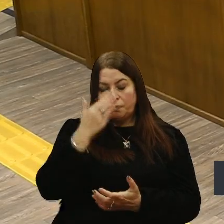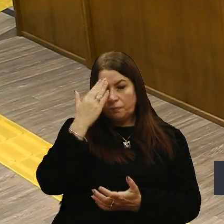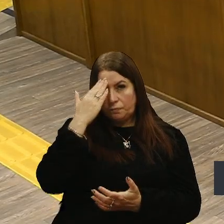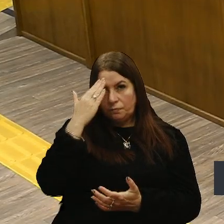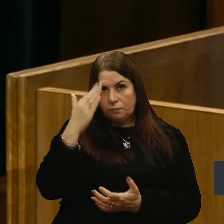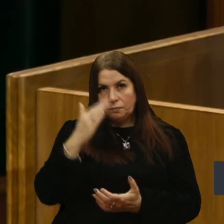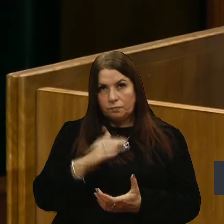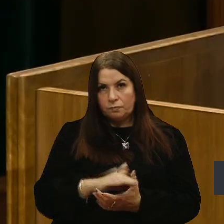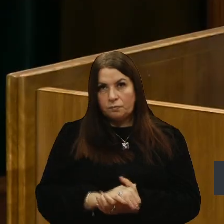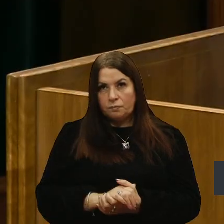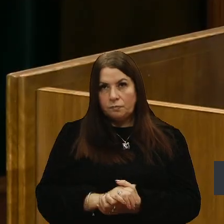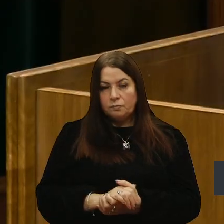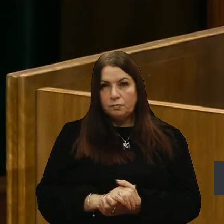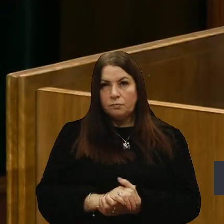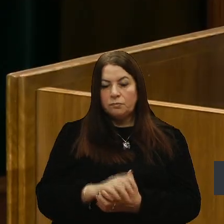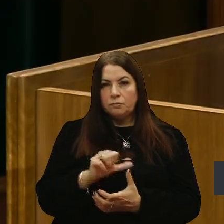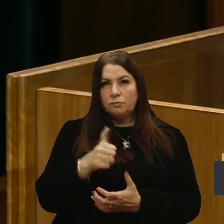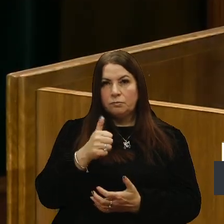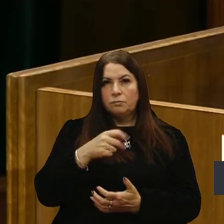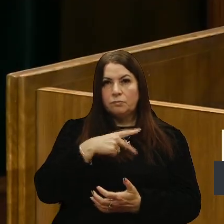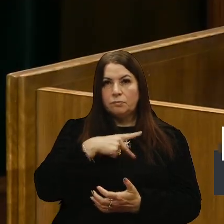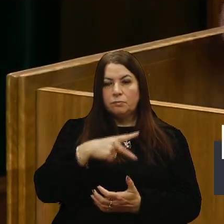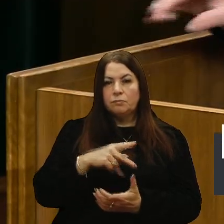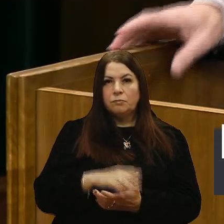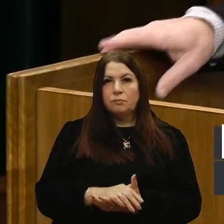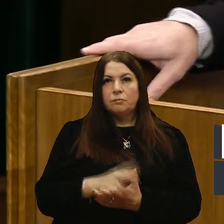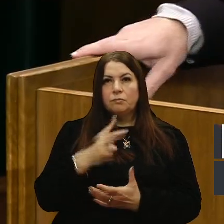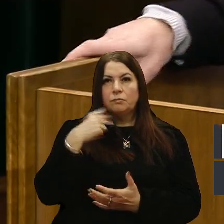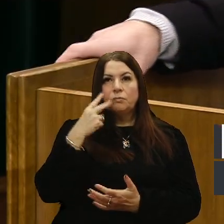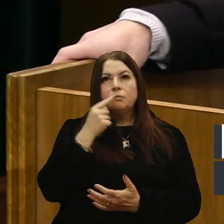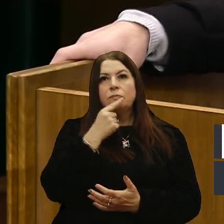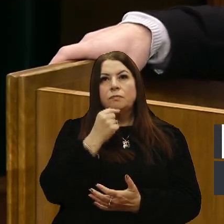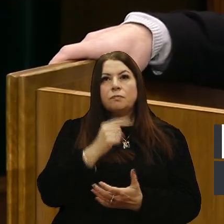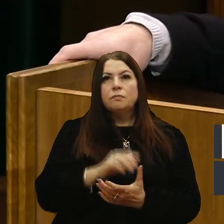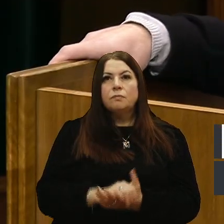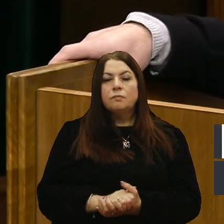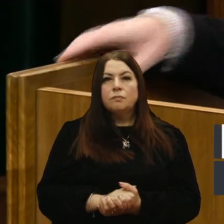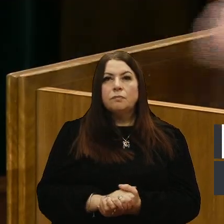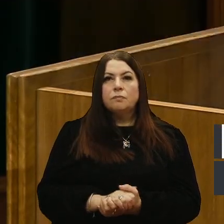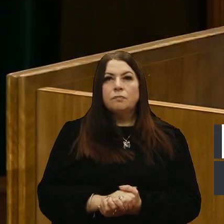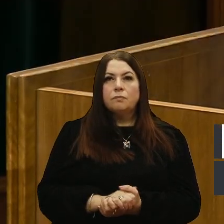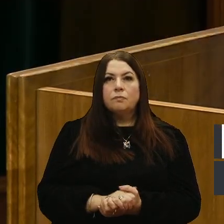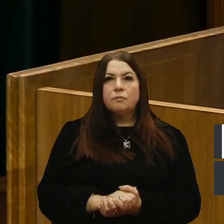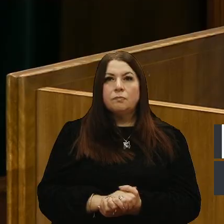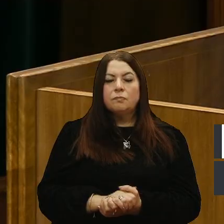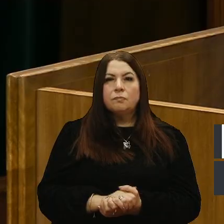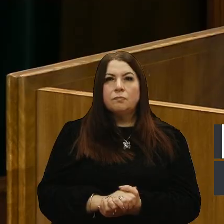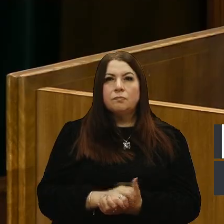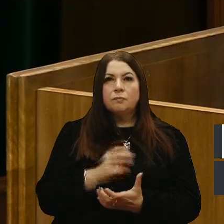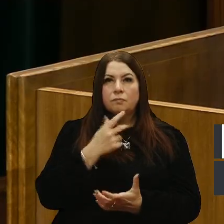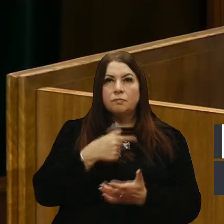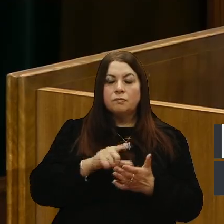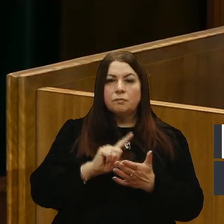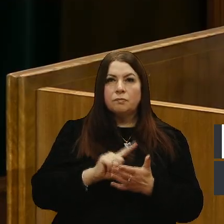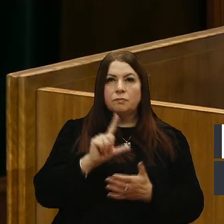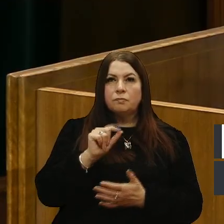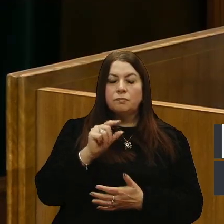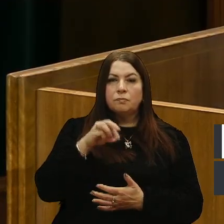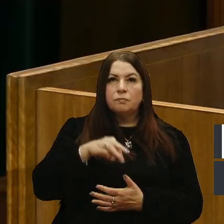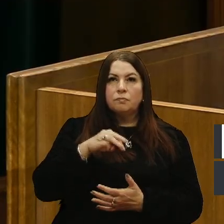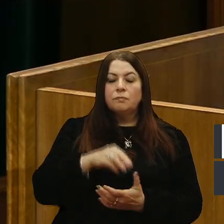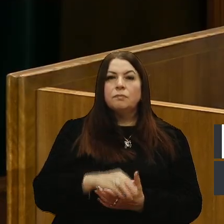Obrigado, meu primeiro vice-presidente, vereador João Wes. Como antecipou um espaço de 10 minutos